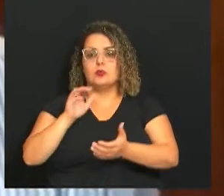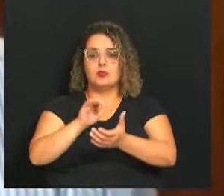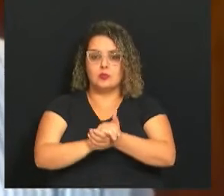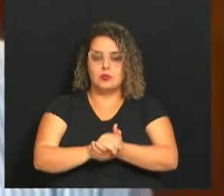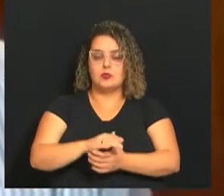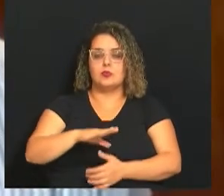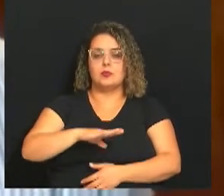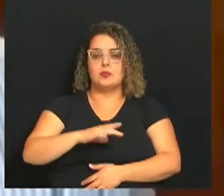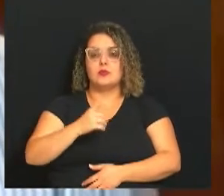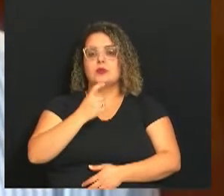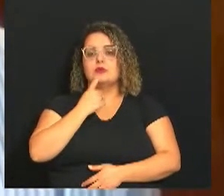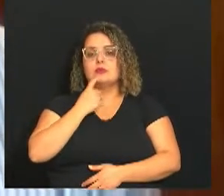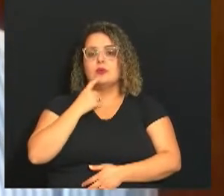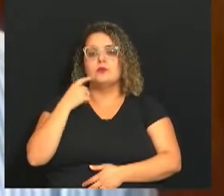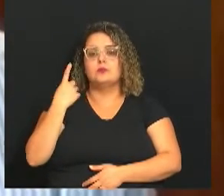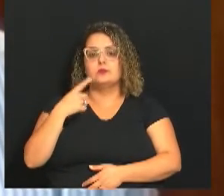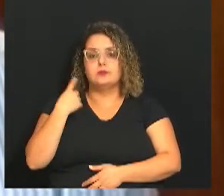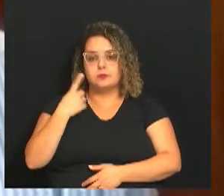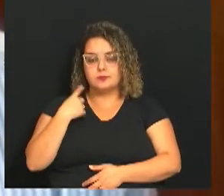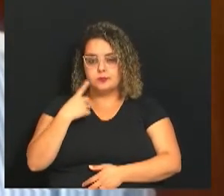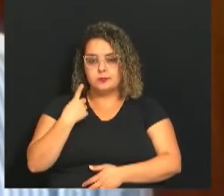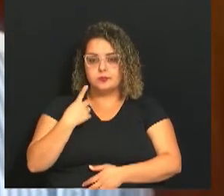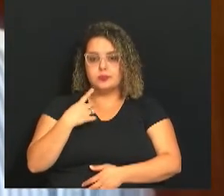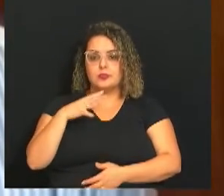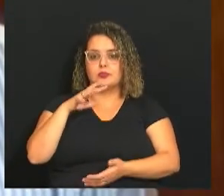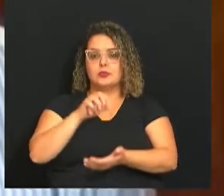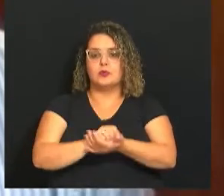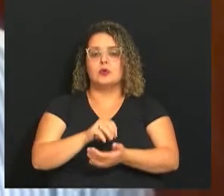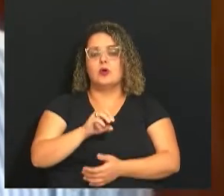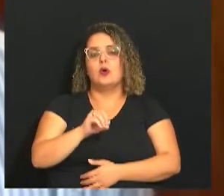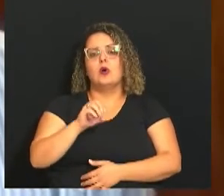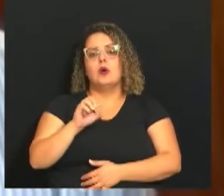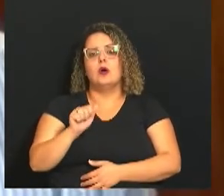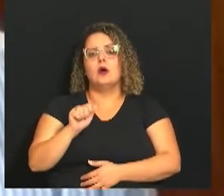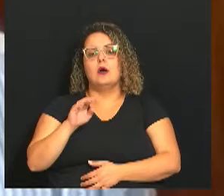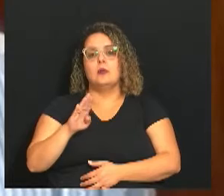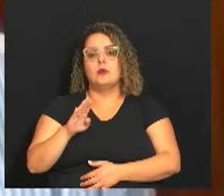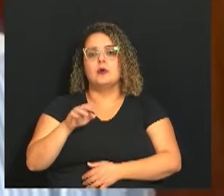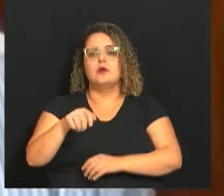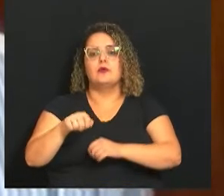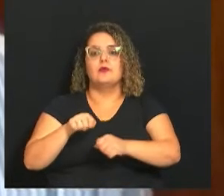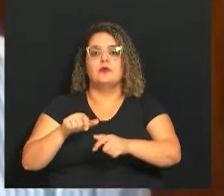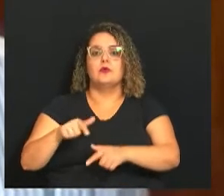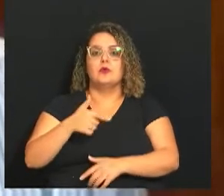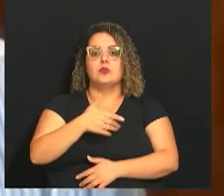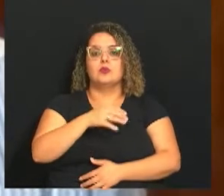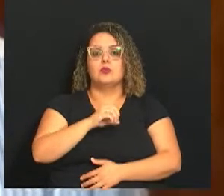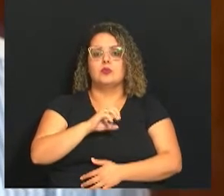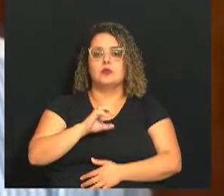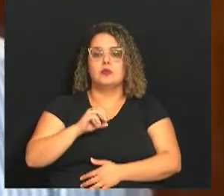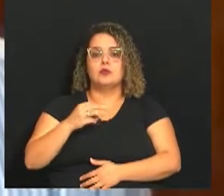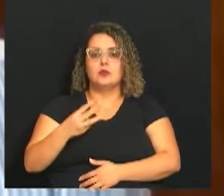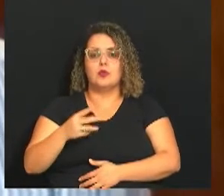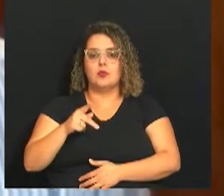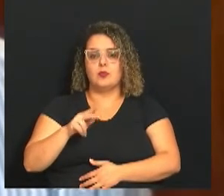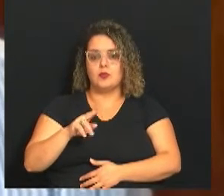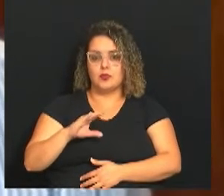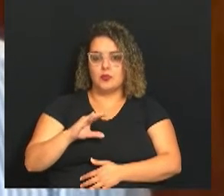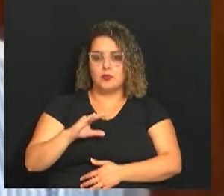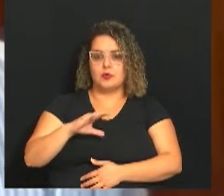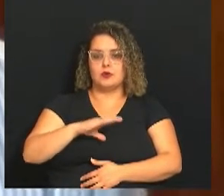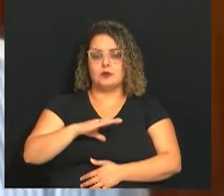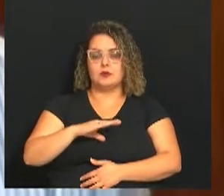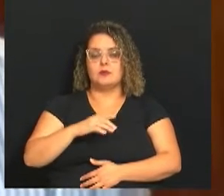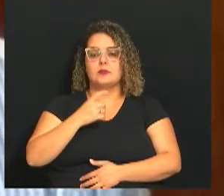campineiro, advogado, inscrito na OAB, formado em 2003 pela PUC Campinas, pós-graduado